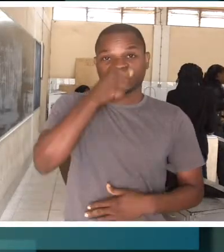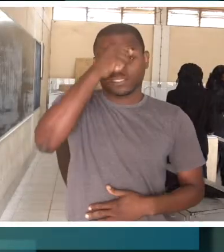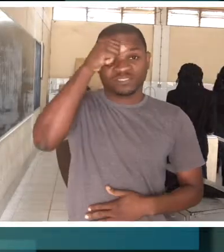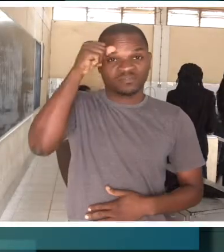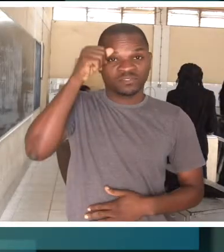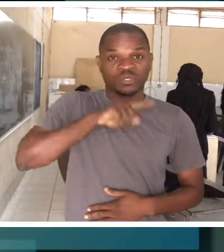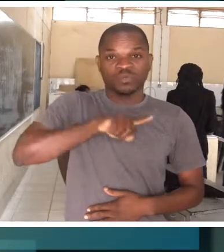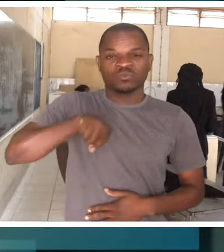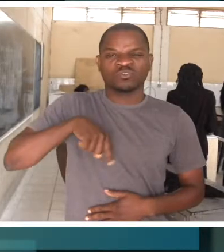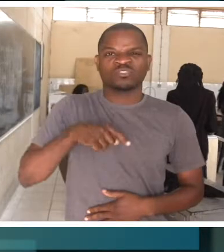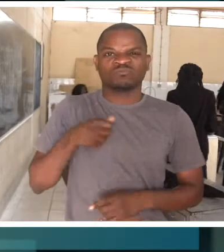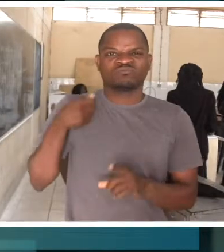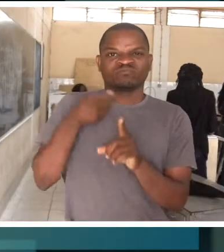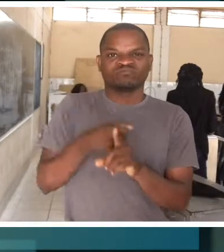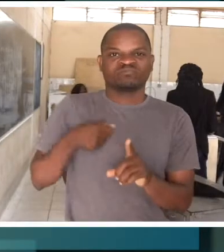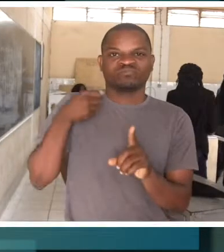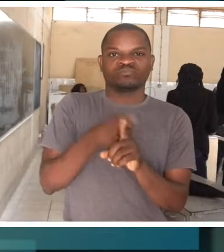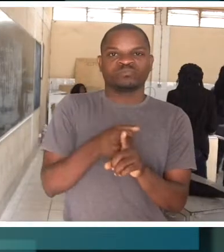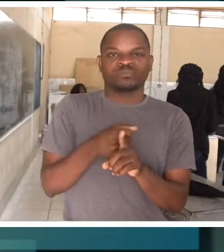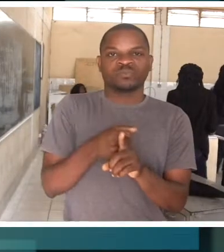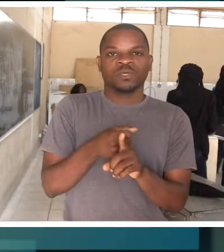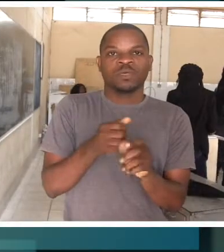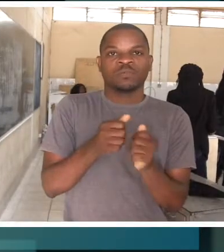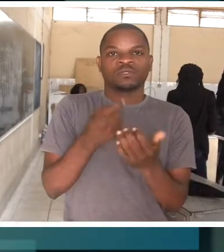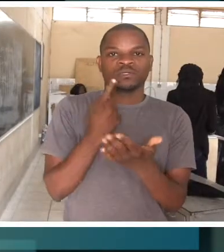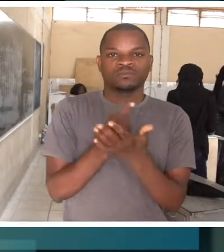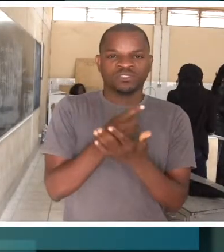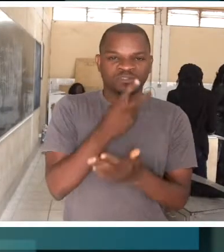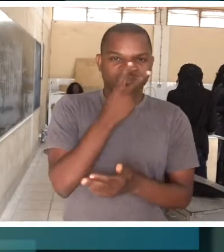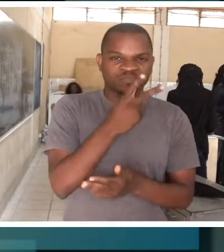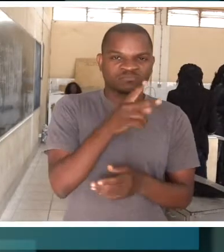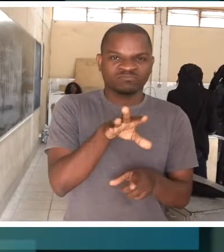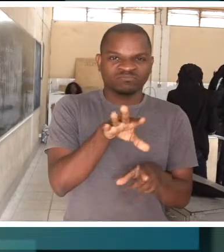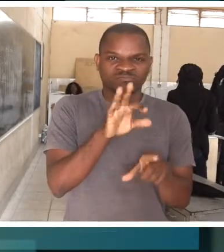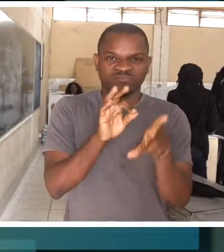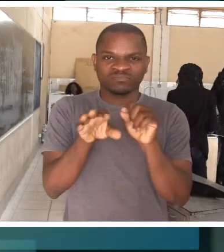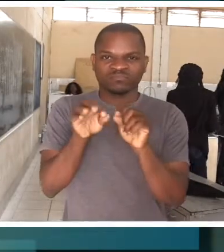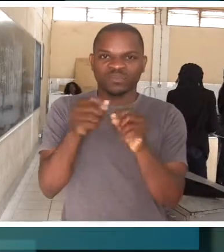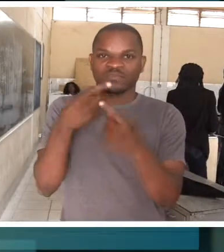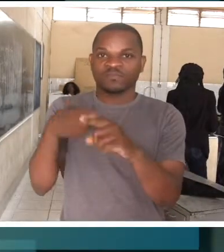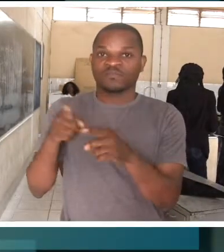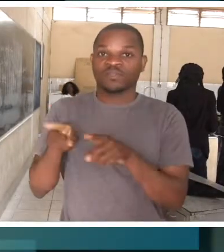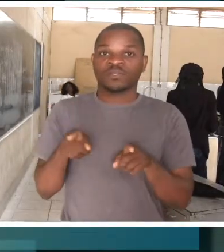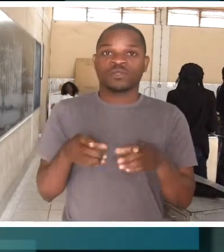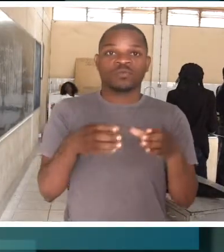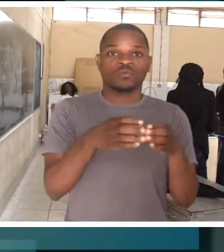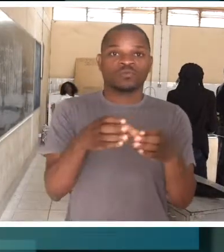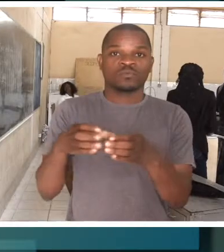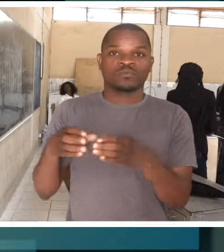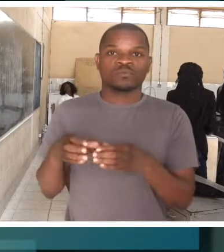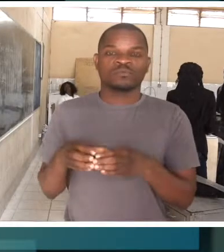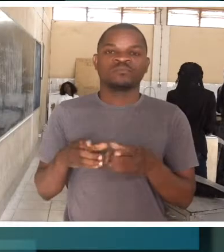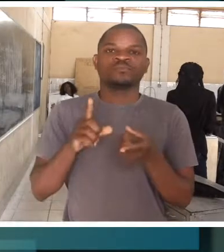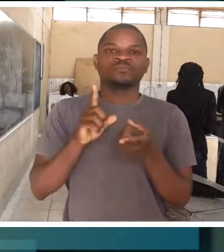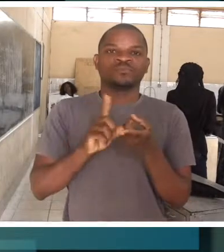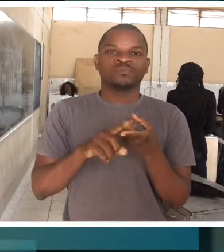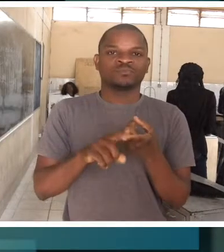porque será difícil nós combatermos assim, de uma maneira linear. Nós temos que pegar os vários estratos